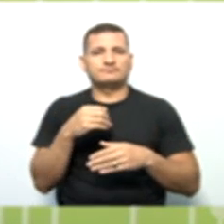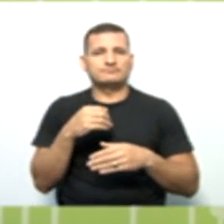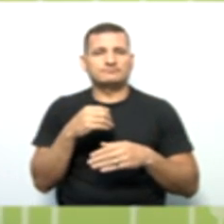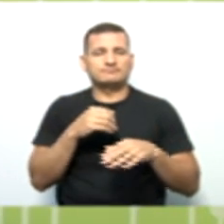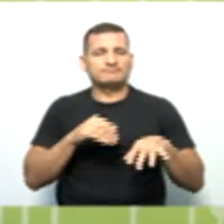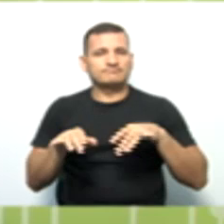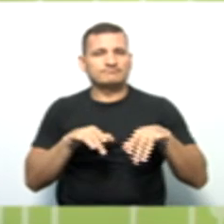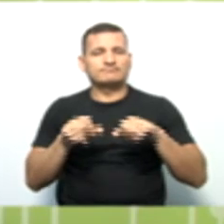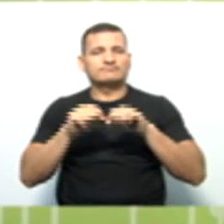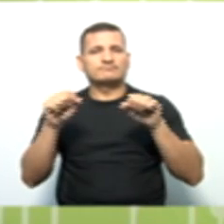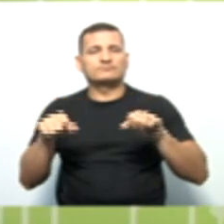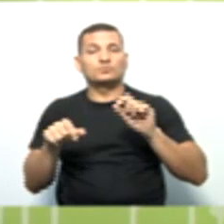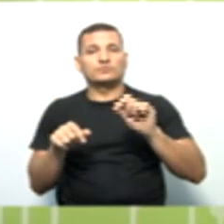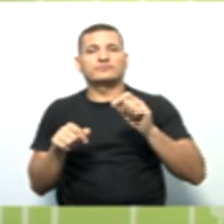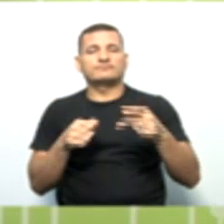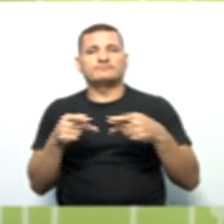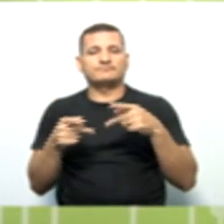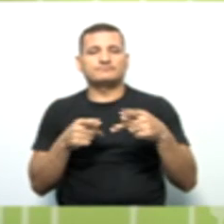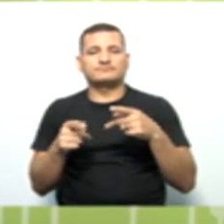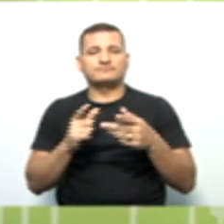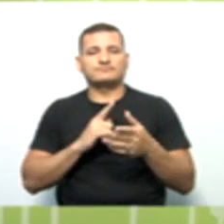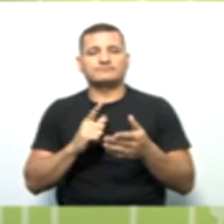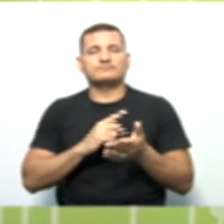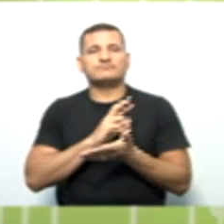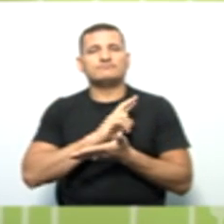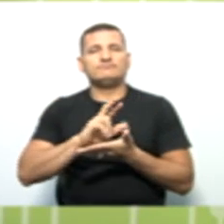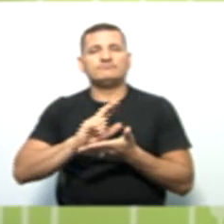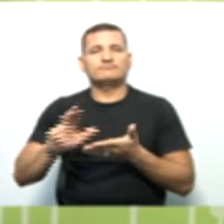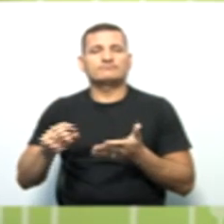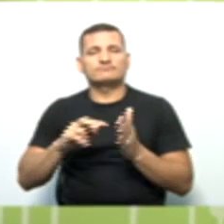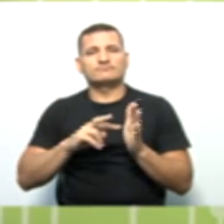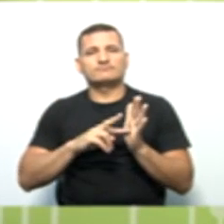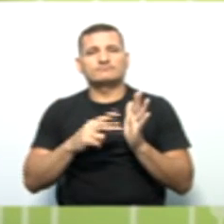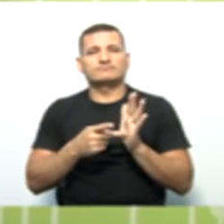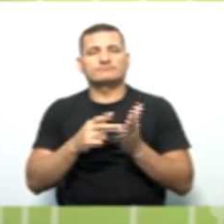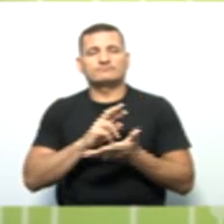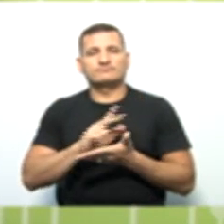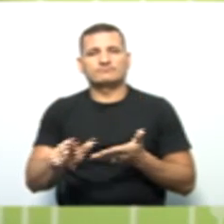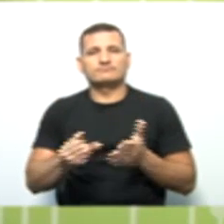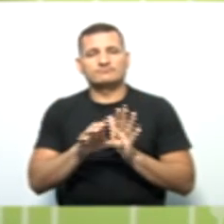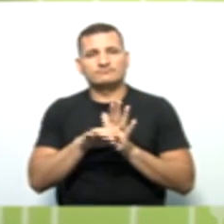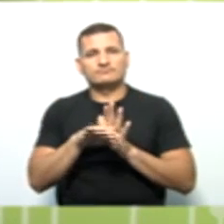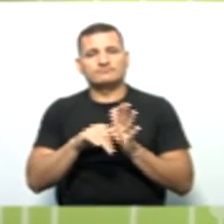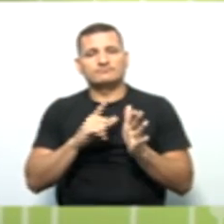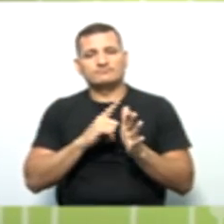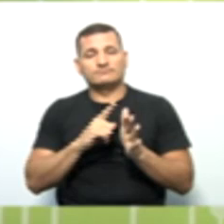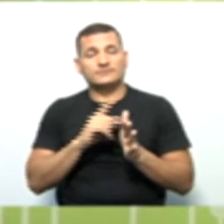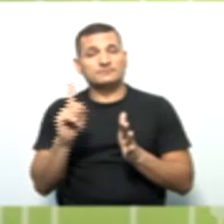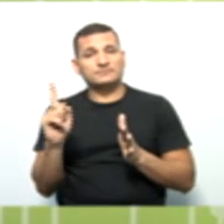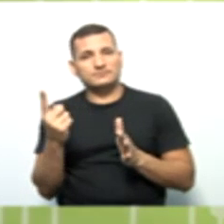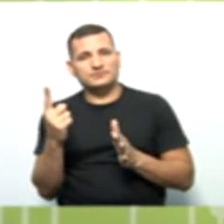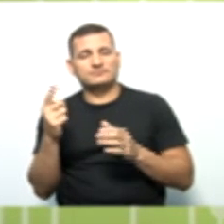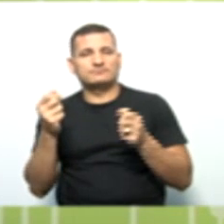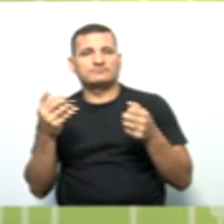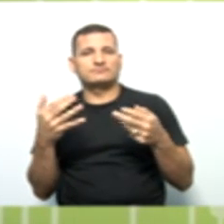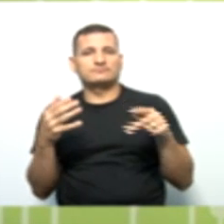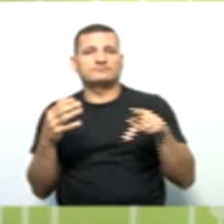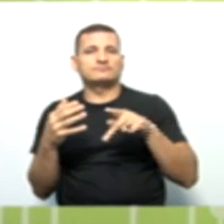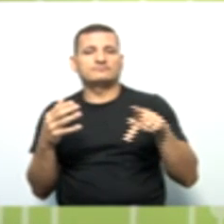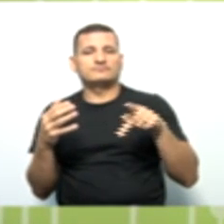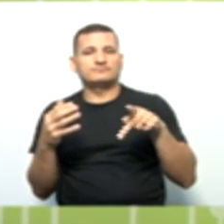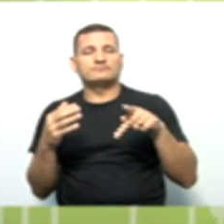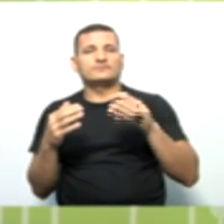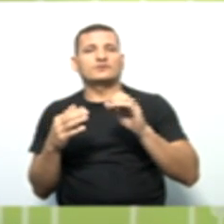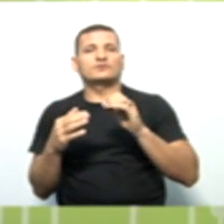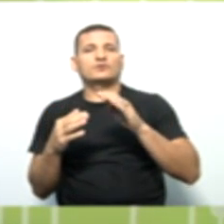esse projeto, né? A gente trouxe aqui várias definições, teve uma definição, a primeira que a professora falou, até lá a questão da obra, não é isso? Que é um